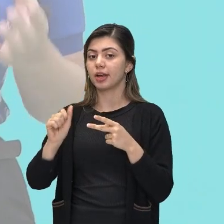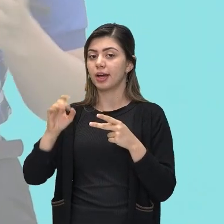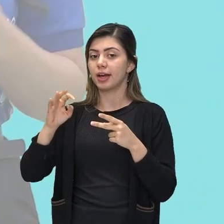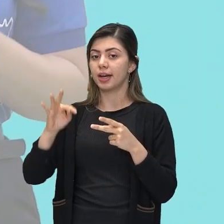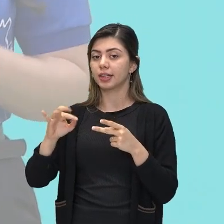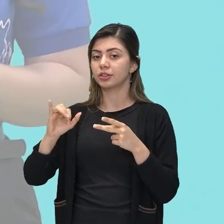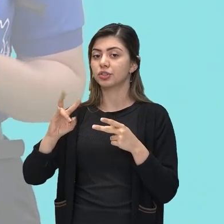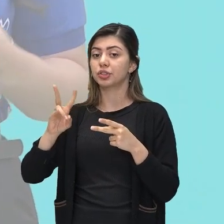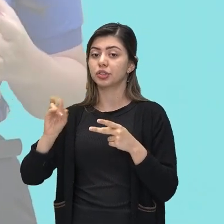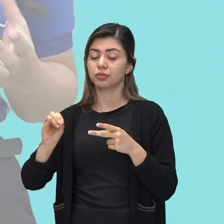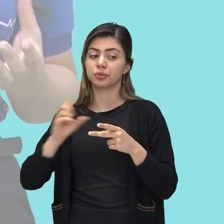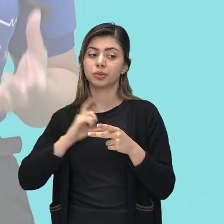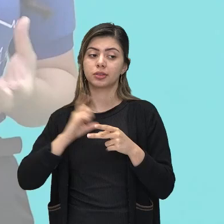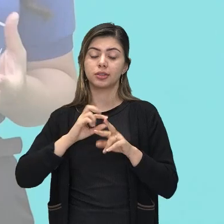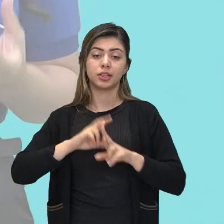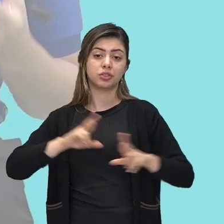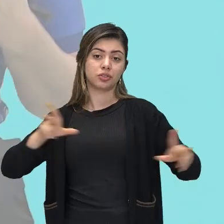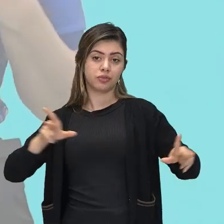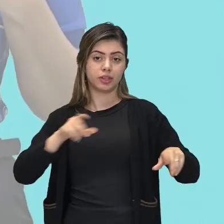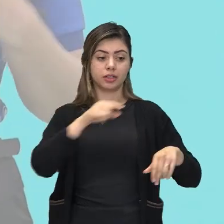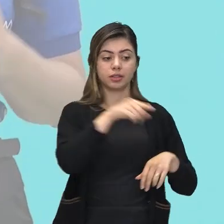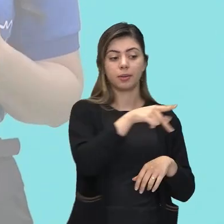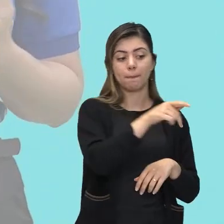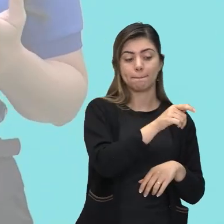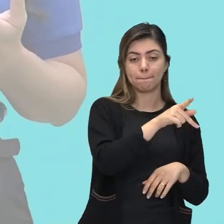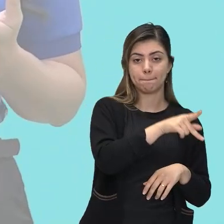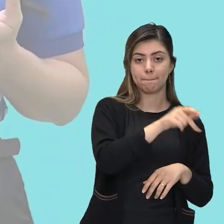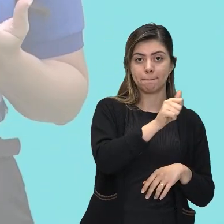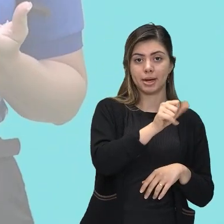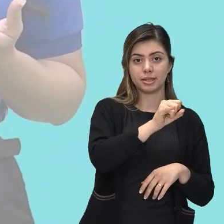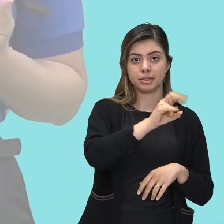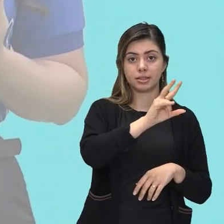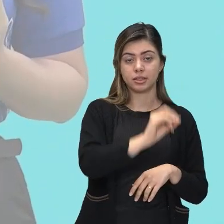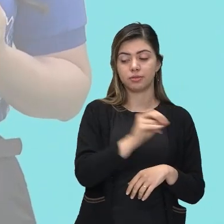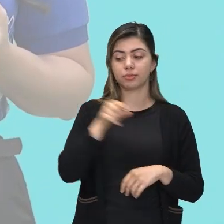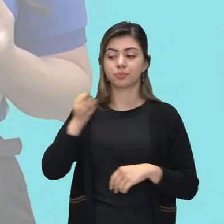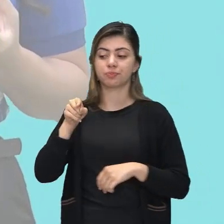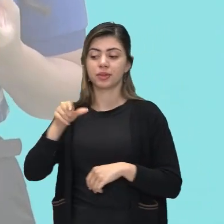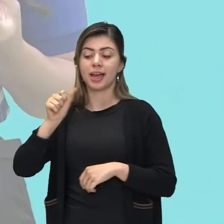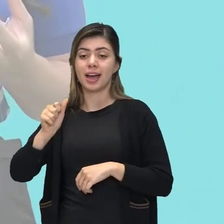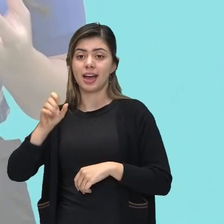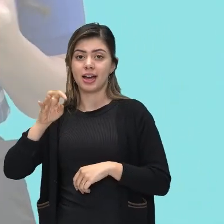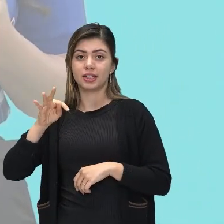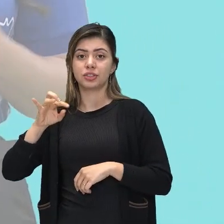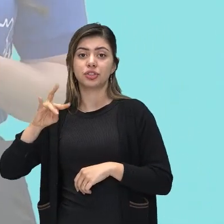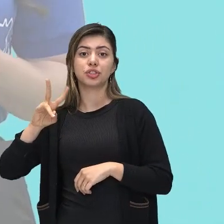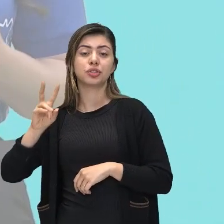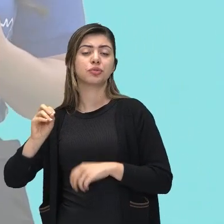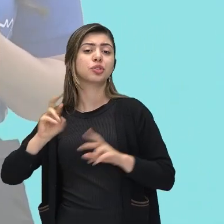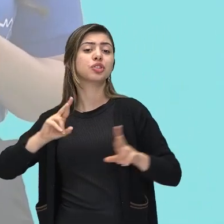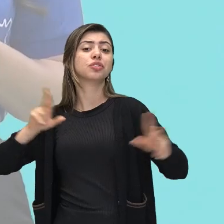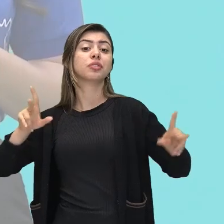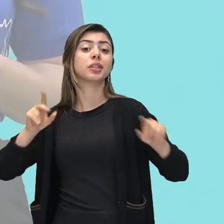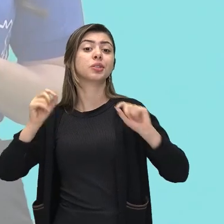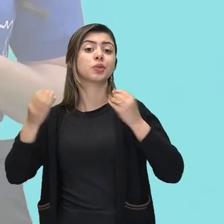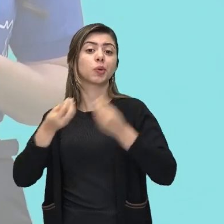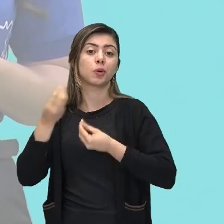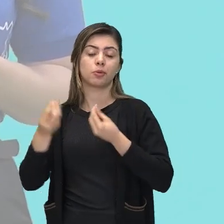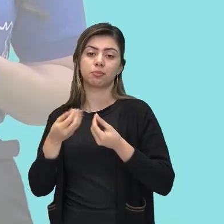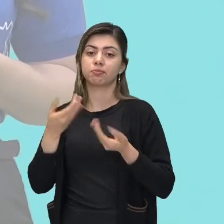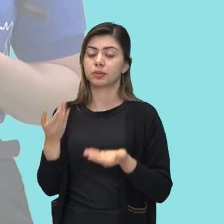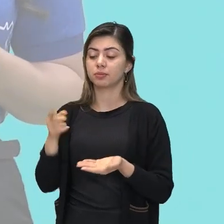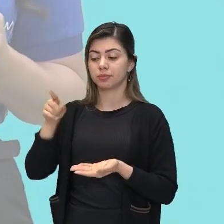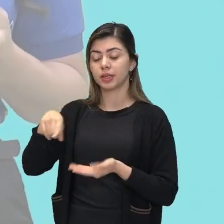é um pouco diferente do lazer passivo. E o que vai diferenciar isso daí? O lazer passivo já vai ser quando